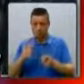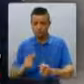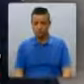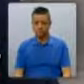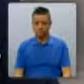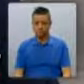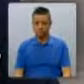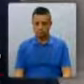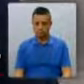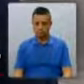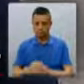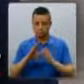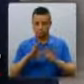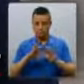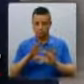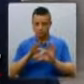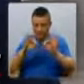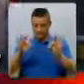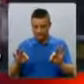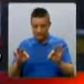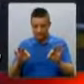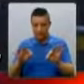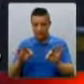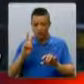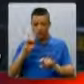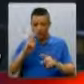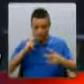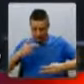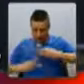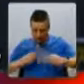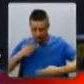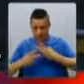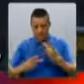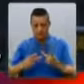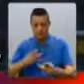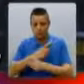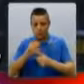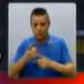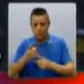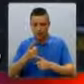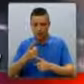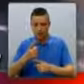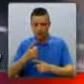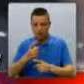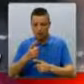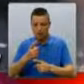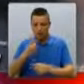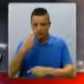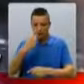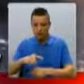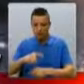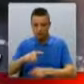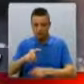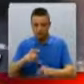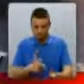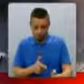É uma cópia quase perfeita, ouvia hoje um analista de manhã dizer, porque apareceu armado com